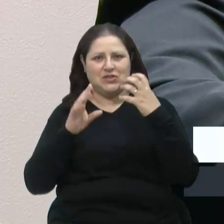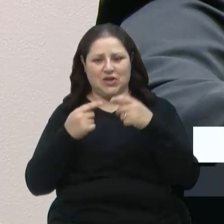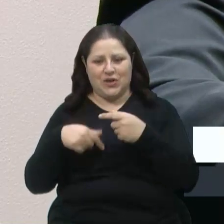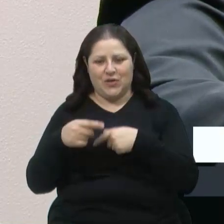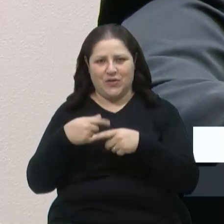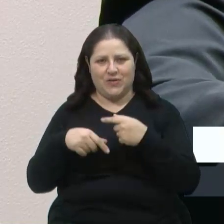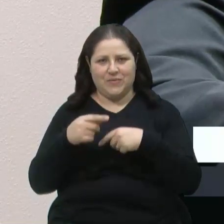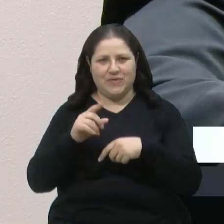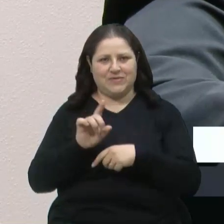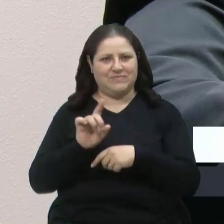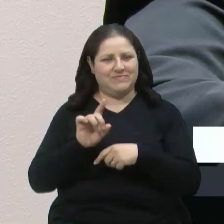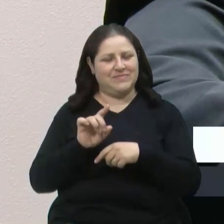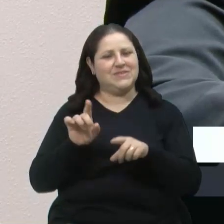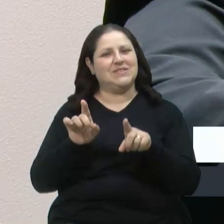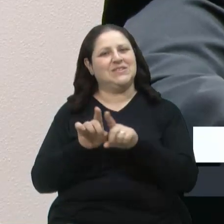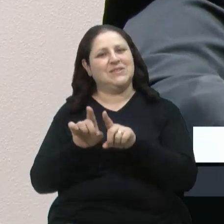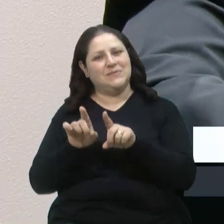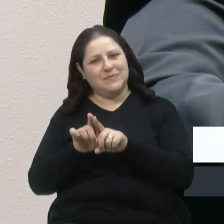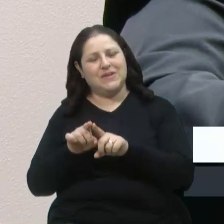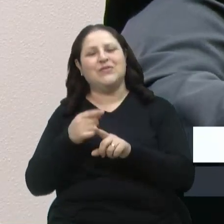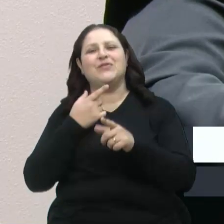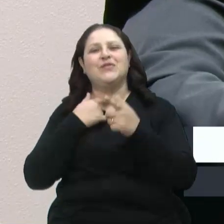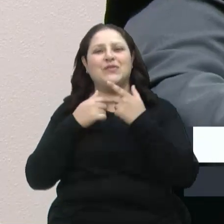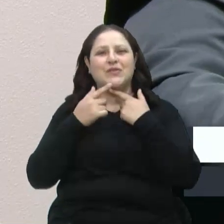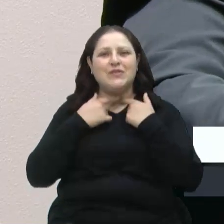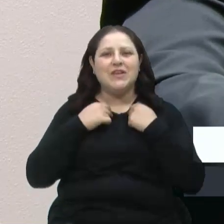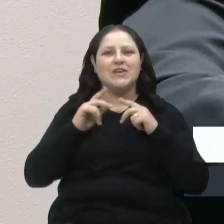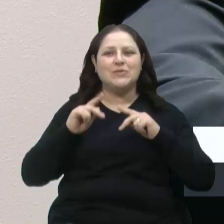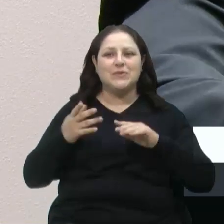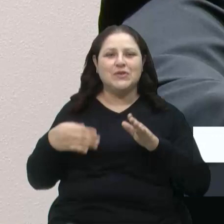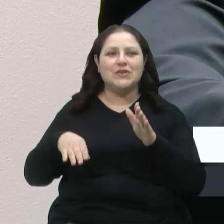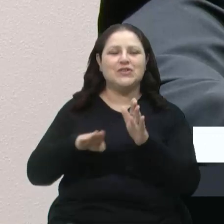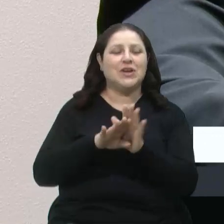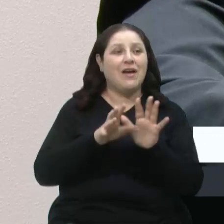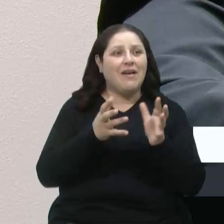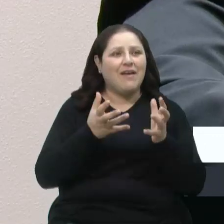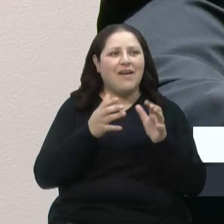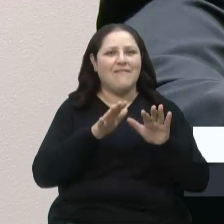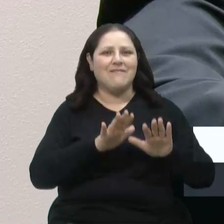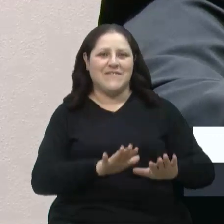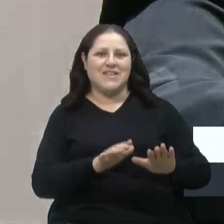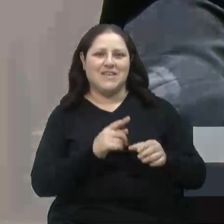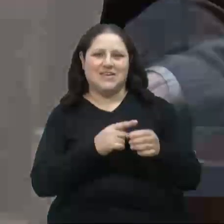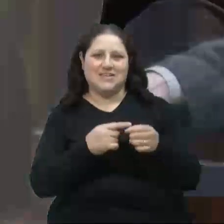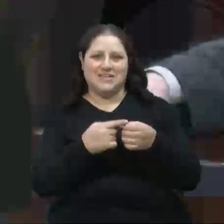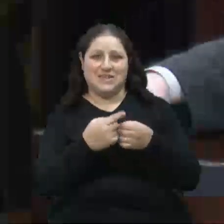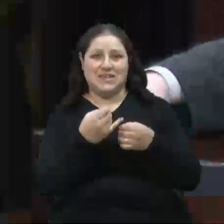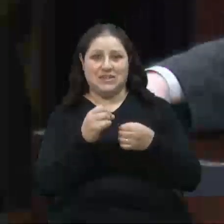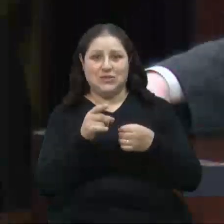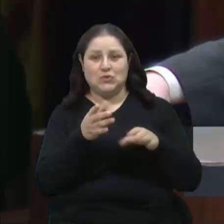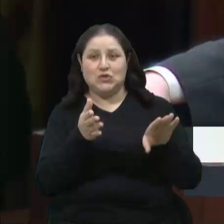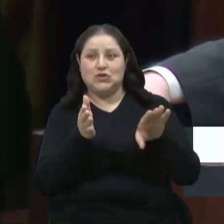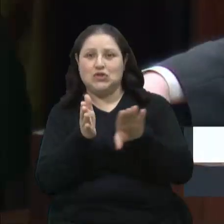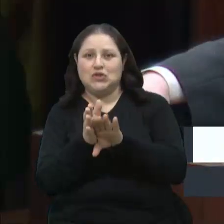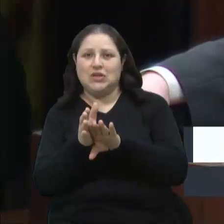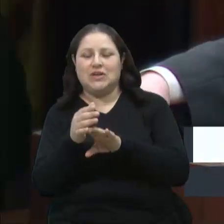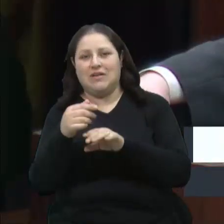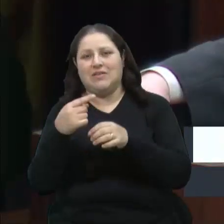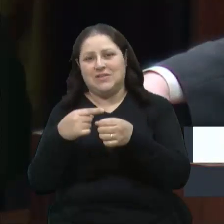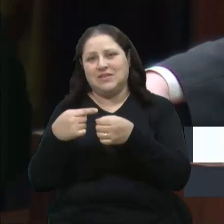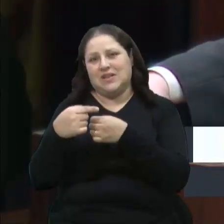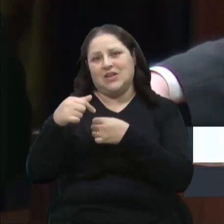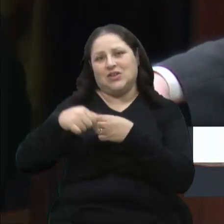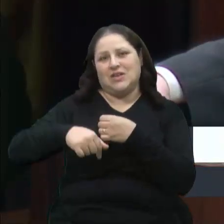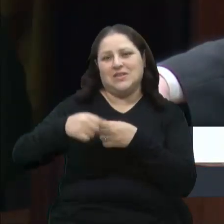economia, mas sim a vontade de ficar naquela cidade. E se você chega na sua cidade, melhor,